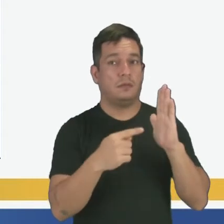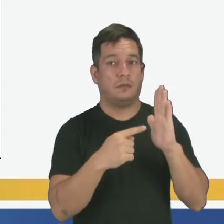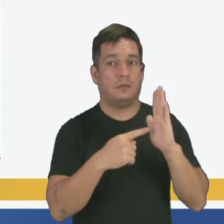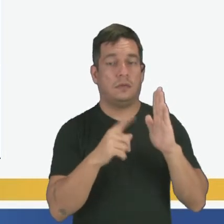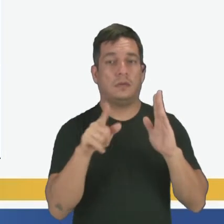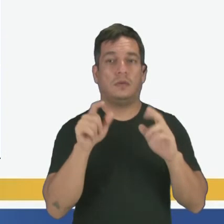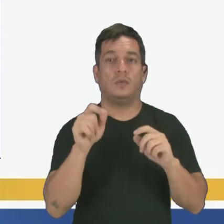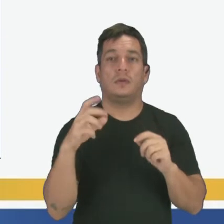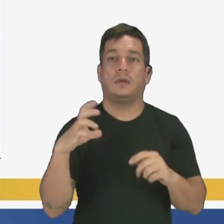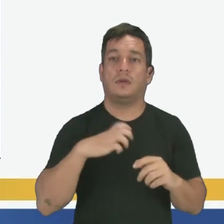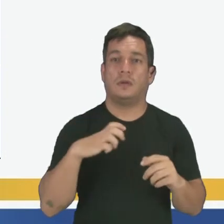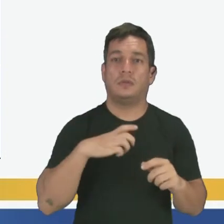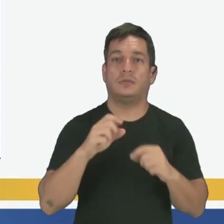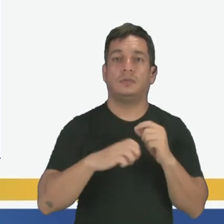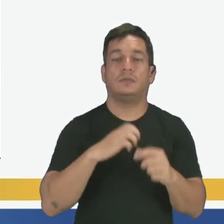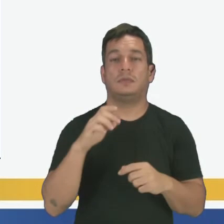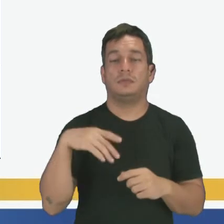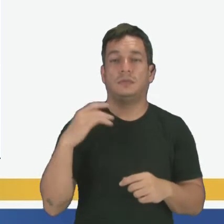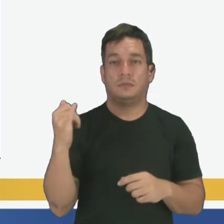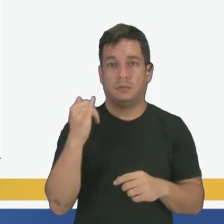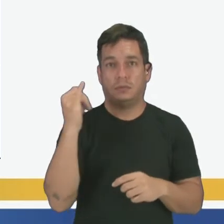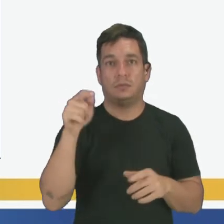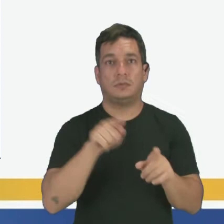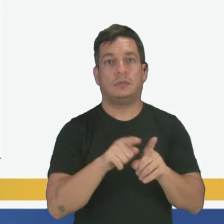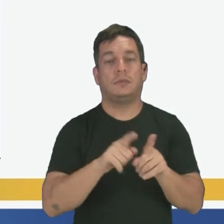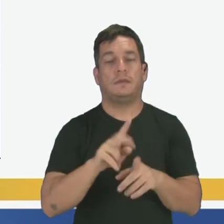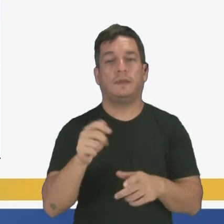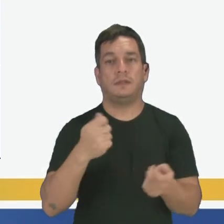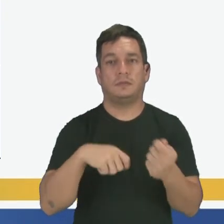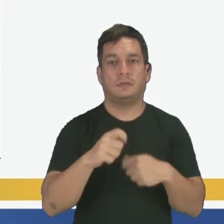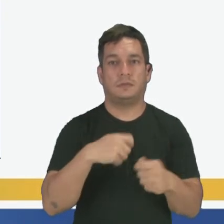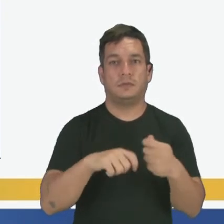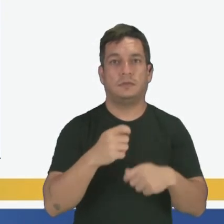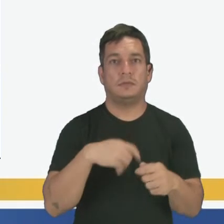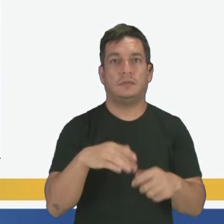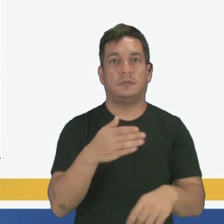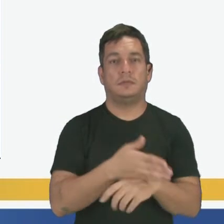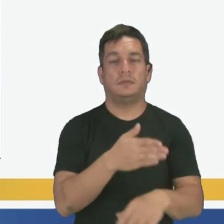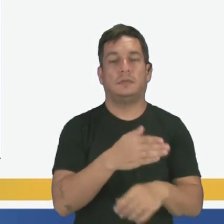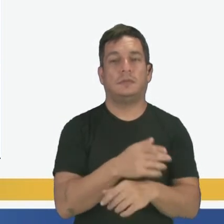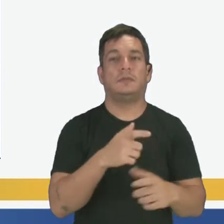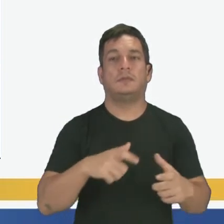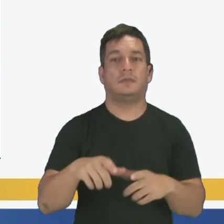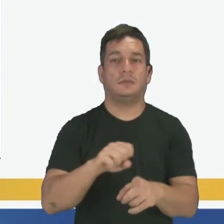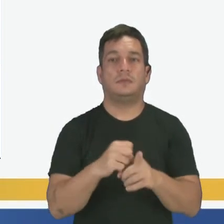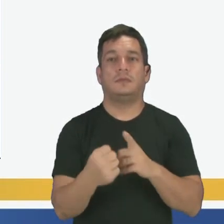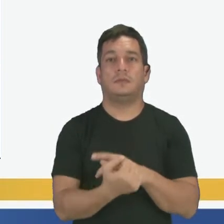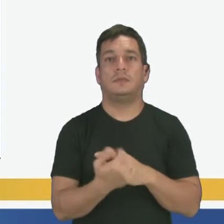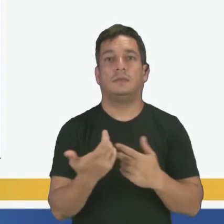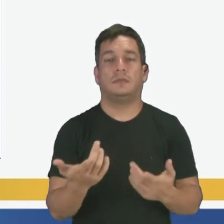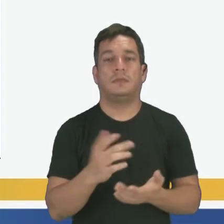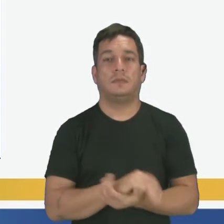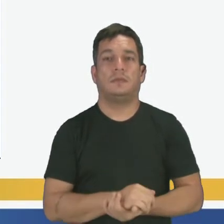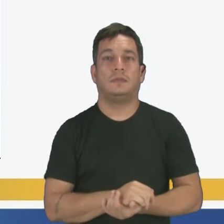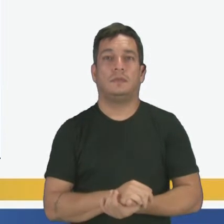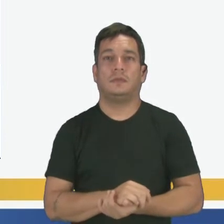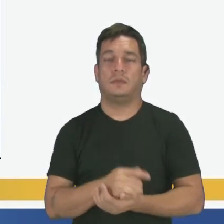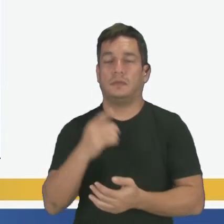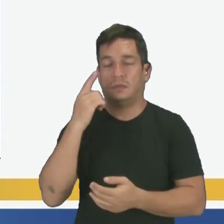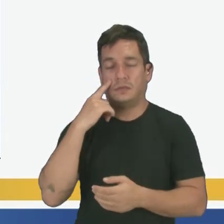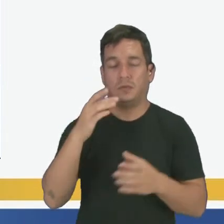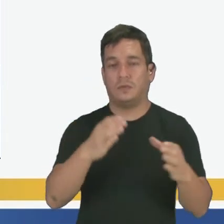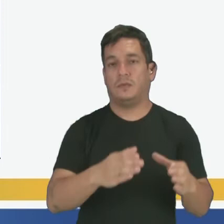que sejam eticamente viáveis e aí ele vai administrando isso quando ele entra numa determinada sociedade ou num outro estado, ou